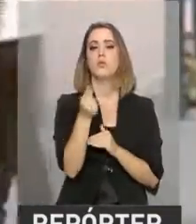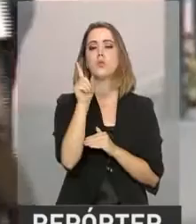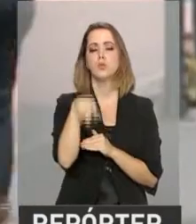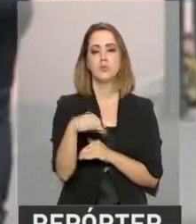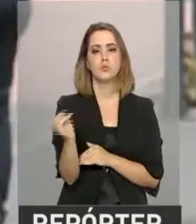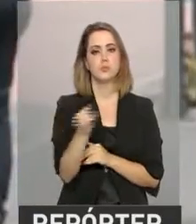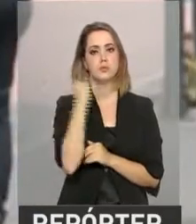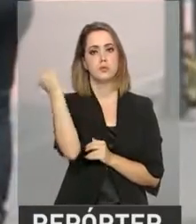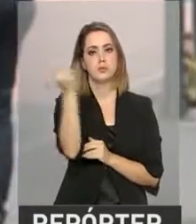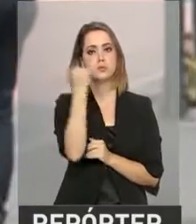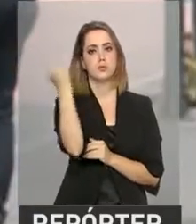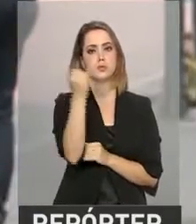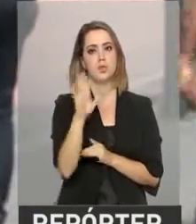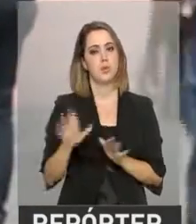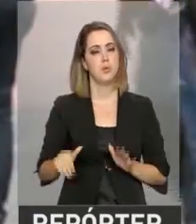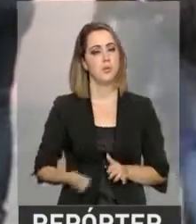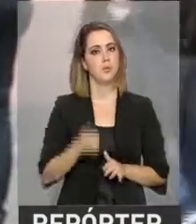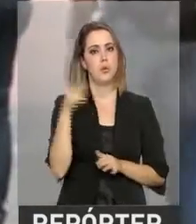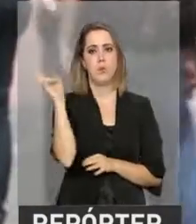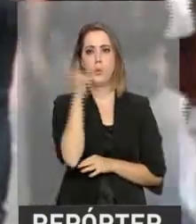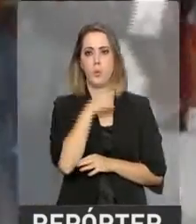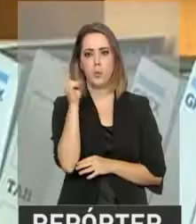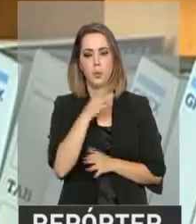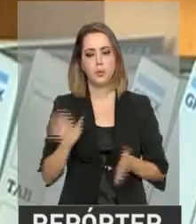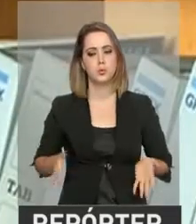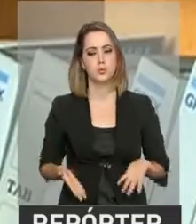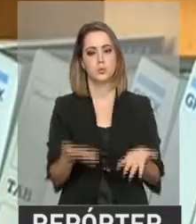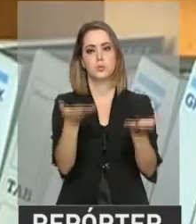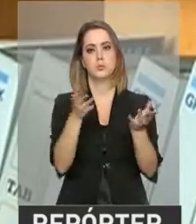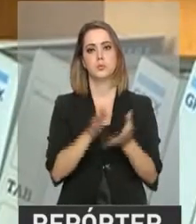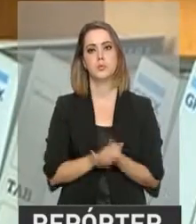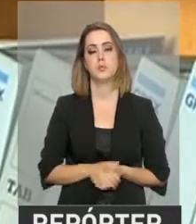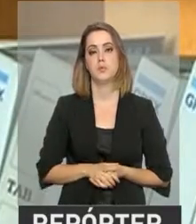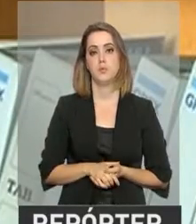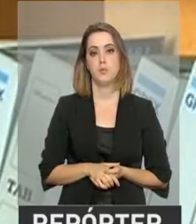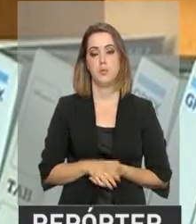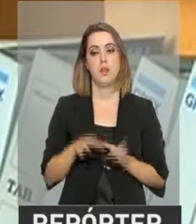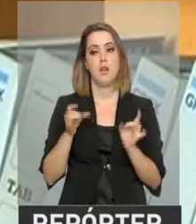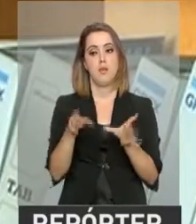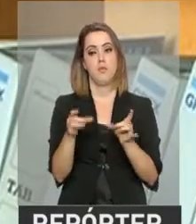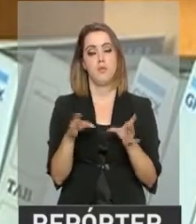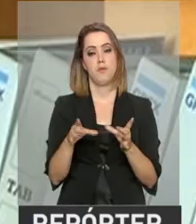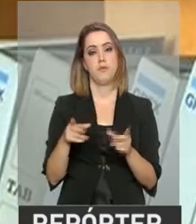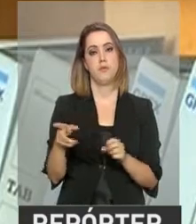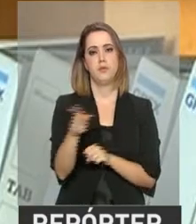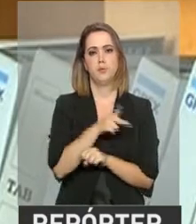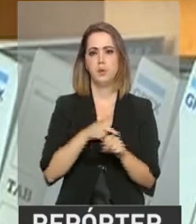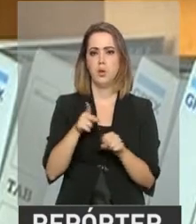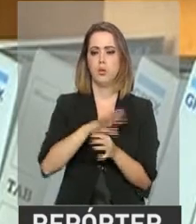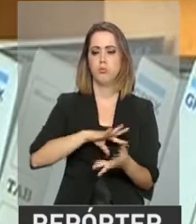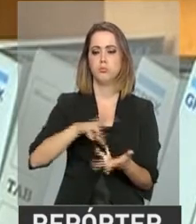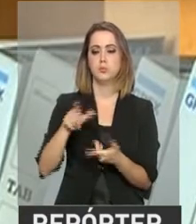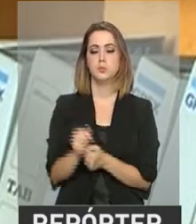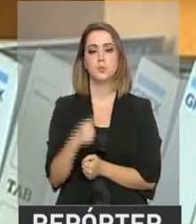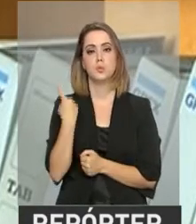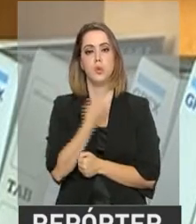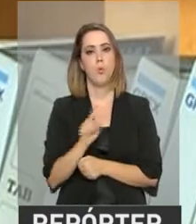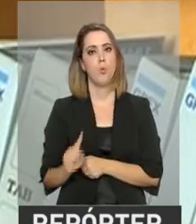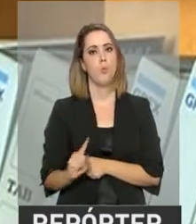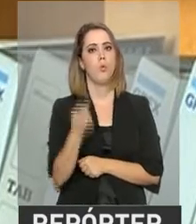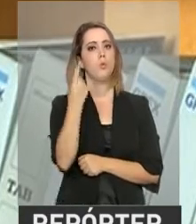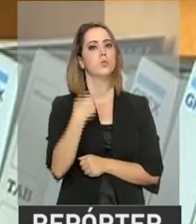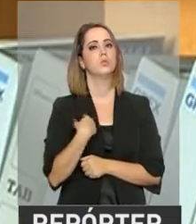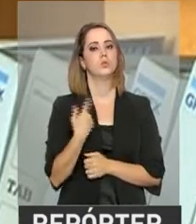fundamentais para acelerar o crescimento da economia a exportação é a única forma de nós geramos atividade econômica